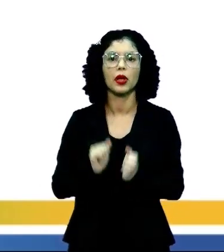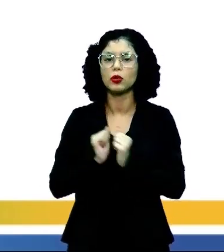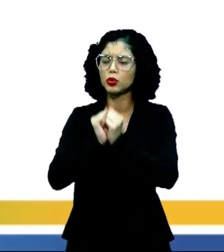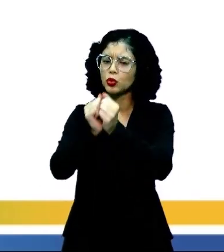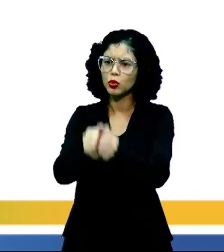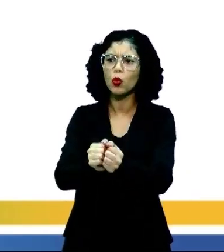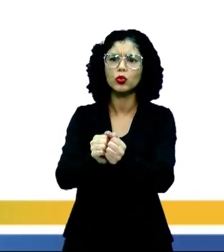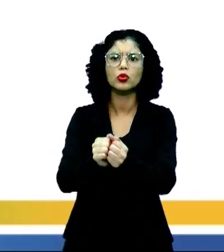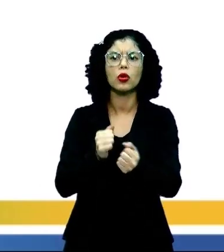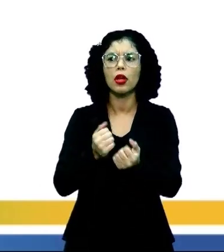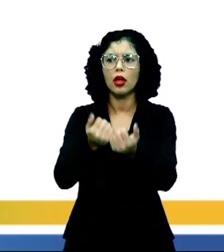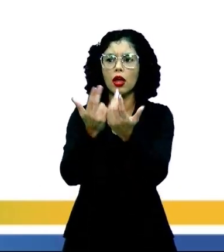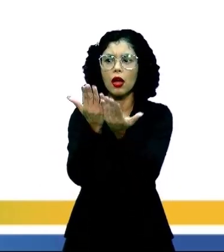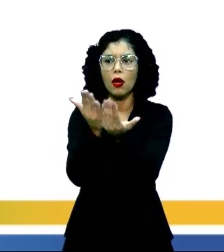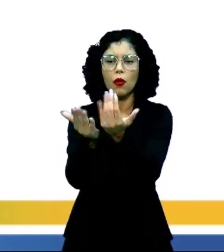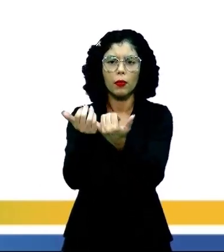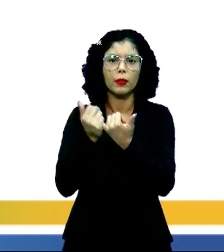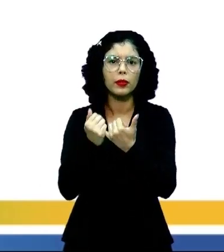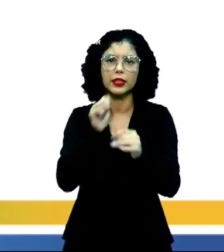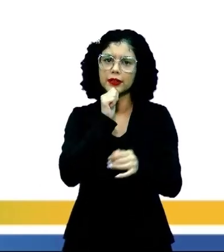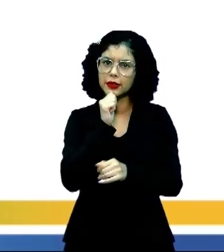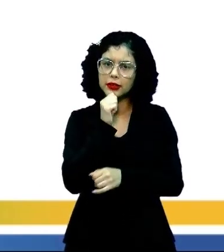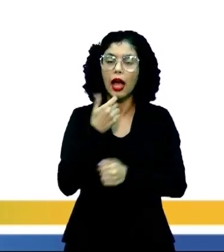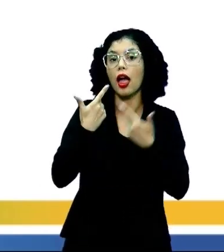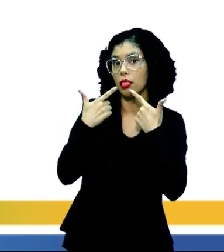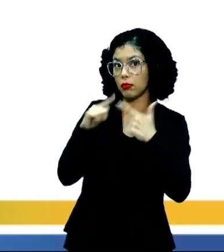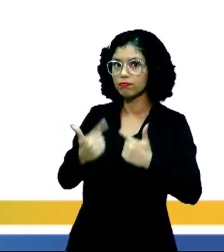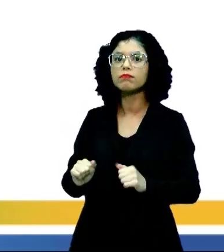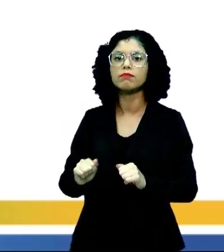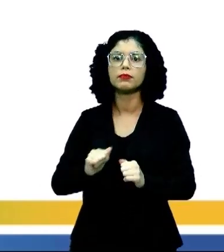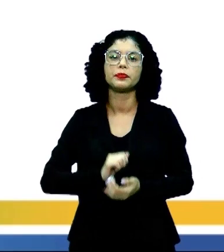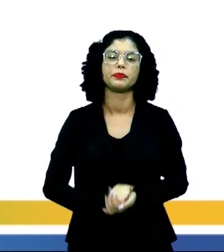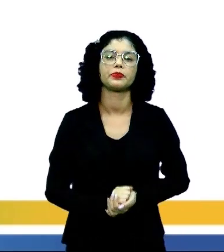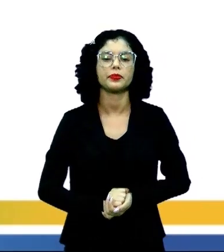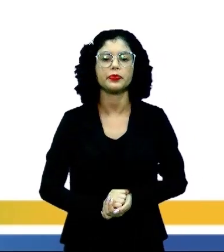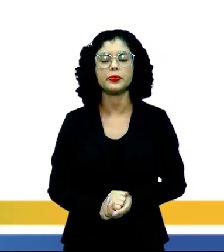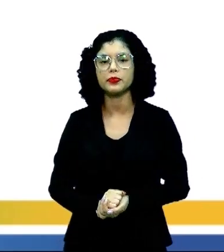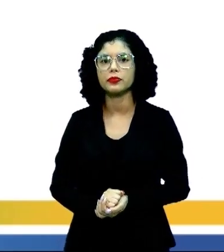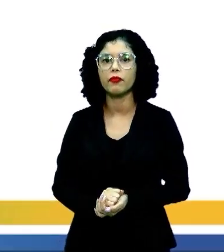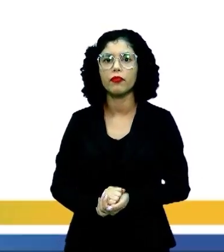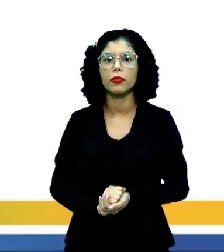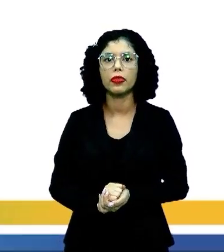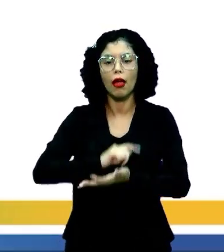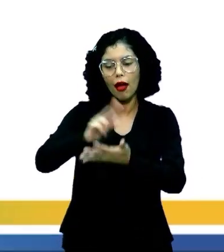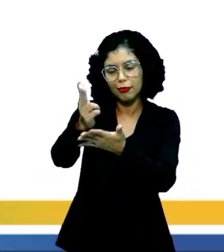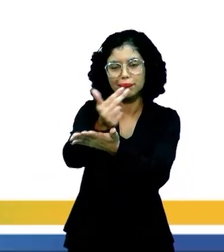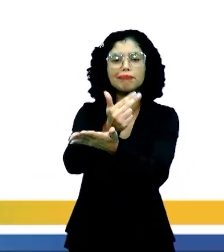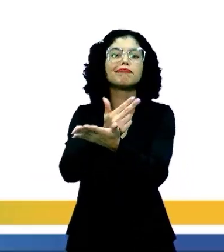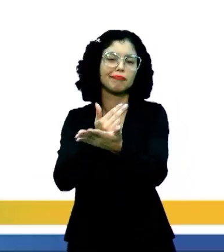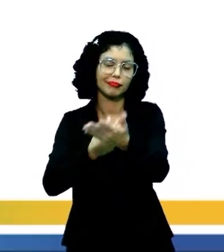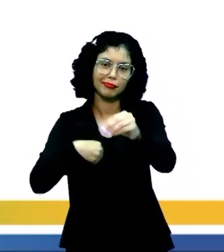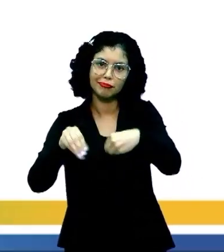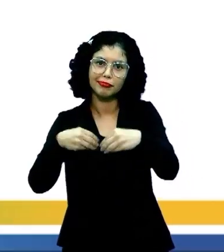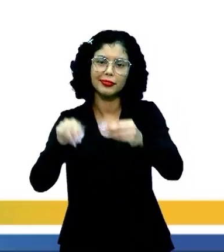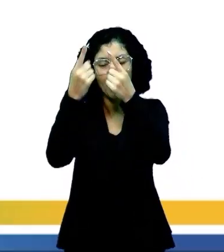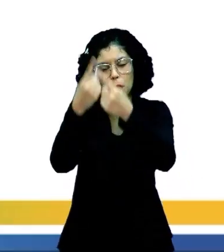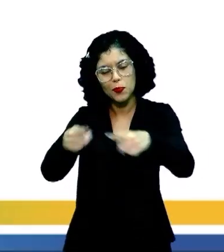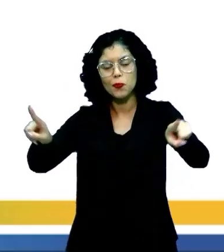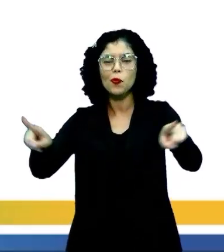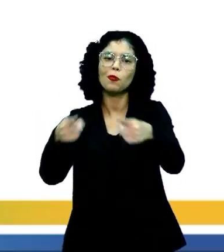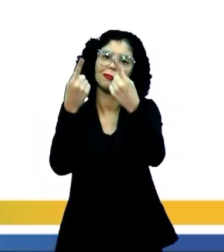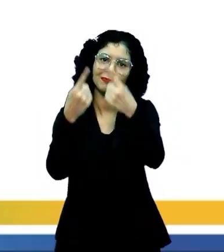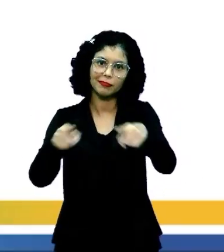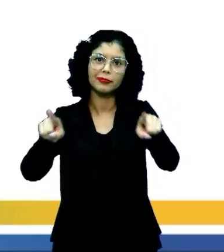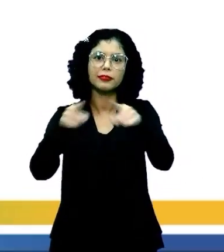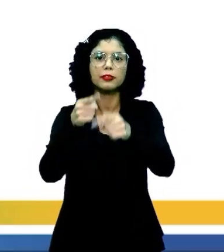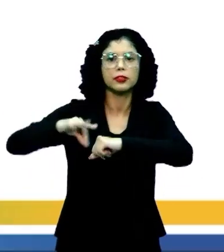patrimônio de um povo. Isso envolve a língua, envolve as artes plásticas, a música,